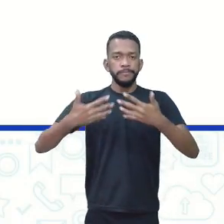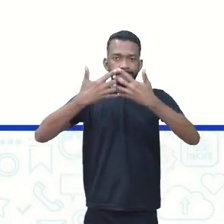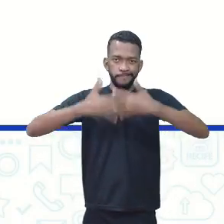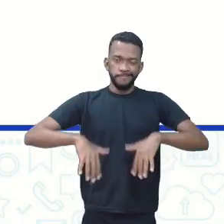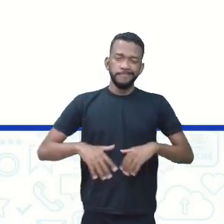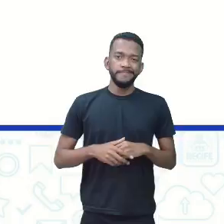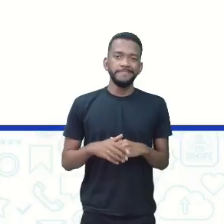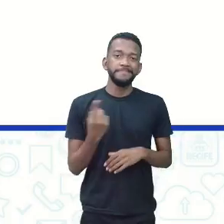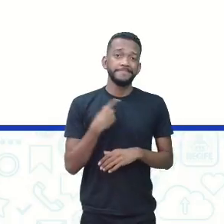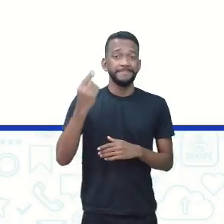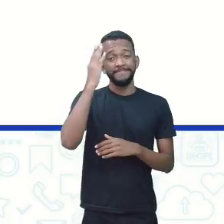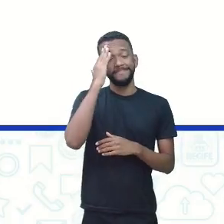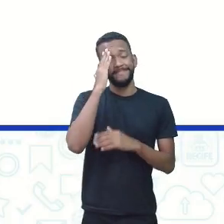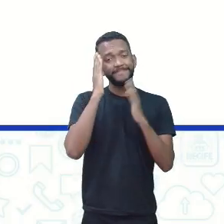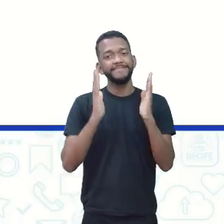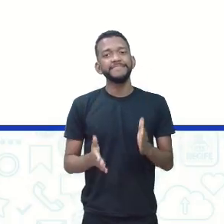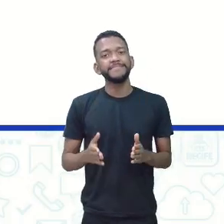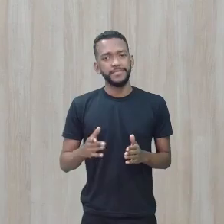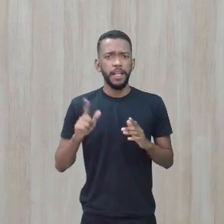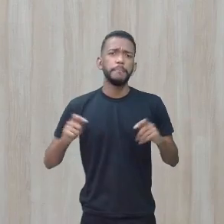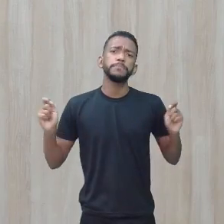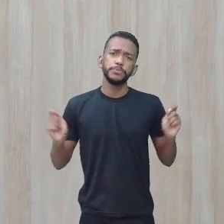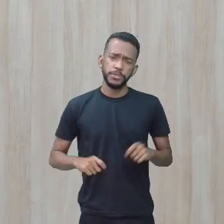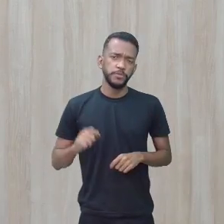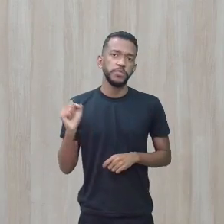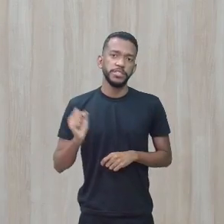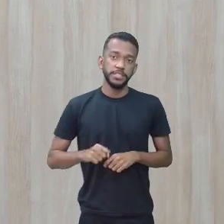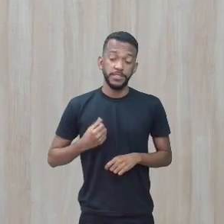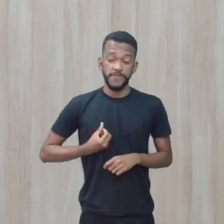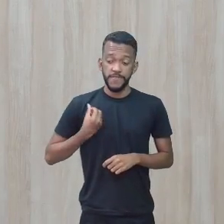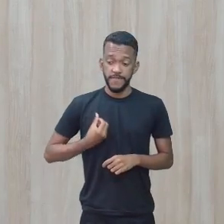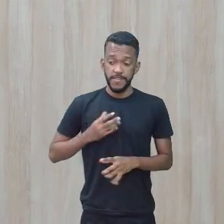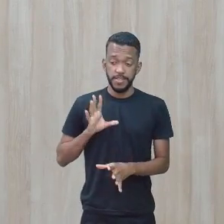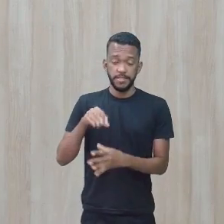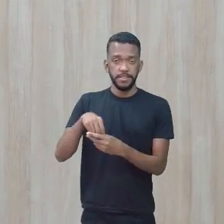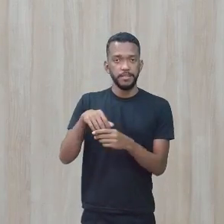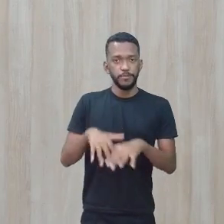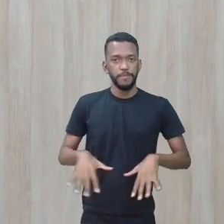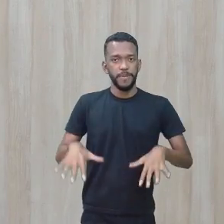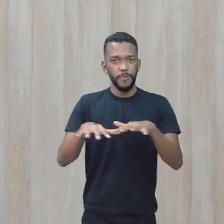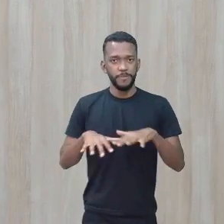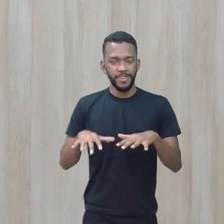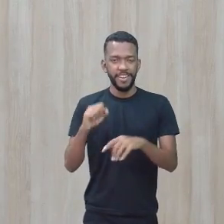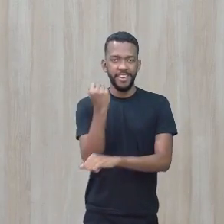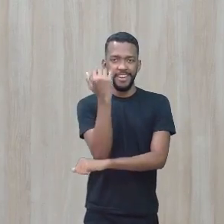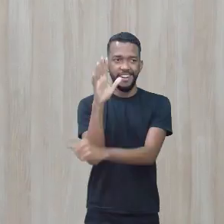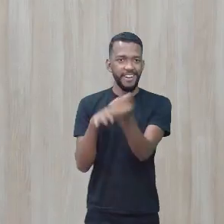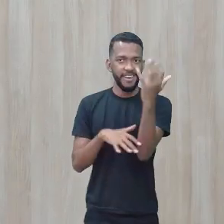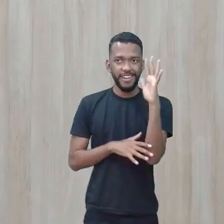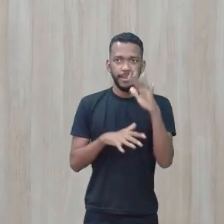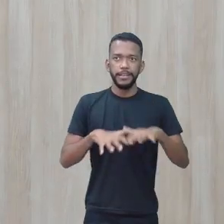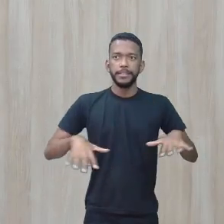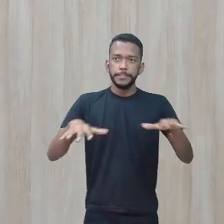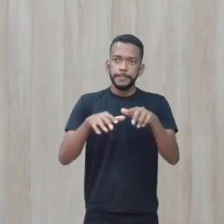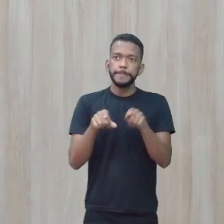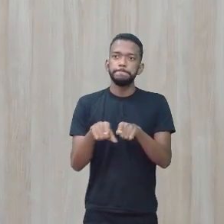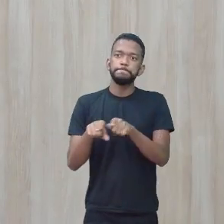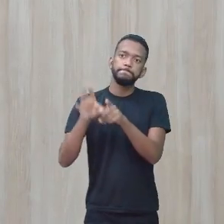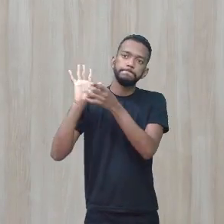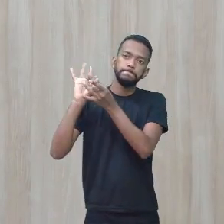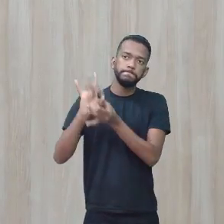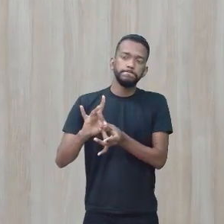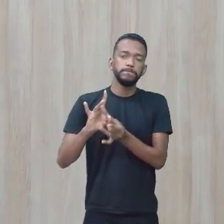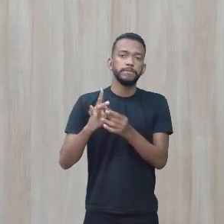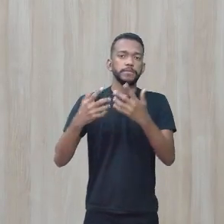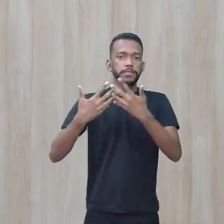A gente sabe que é possível viver dentro do meio ambiente, dentro do contexto